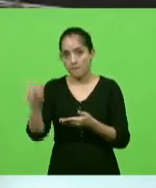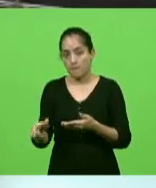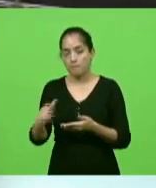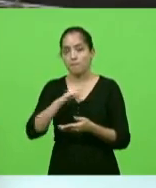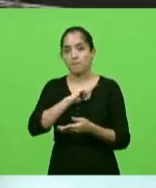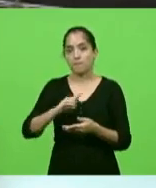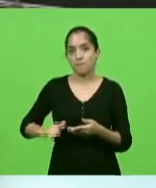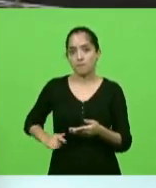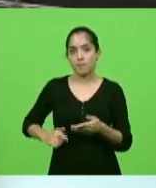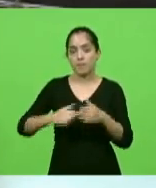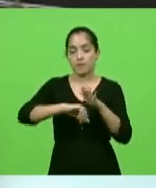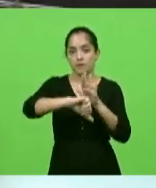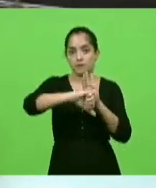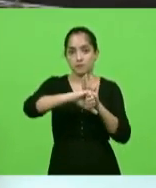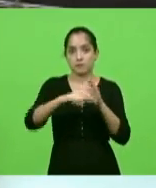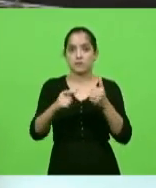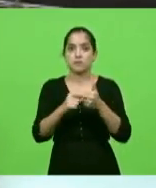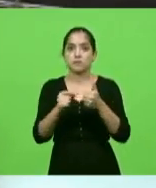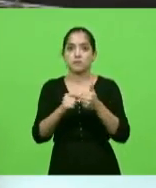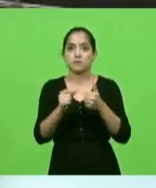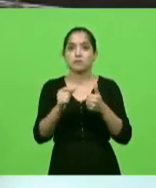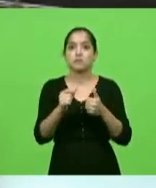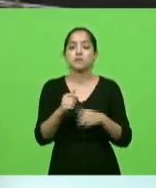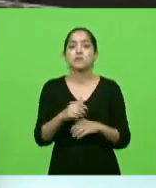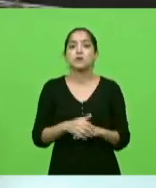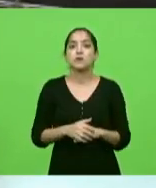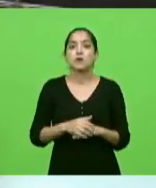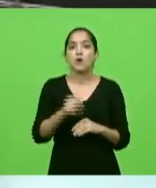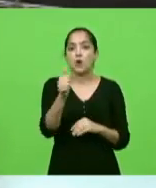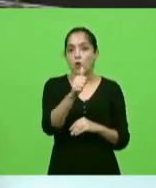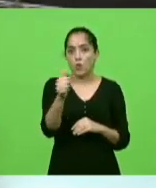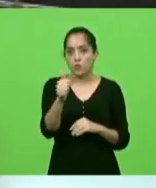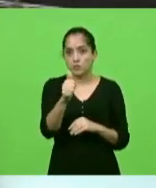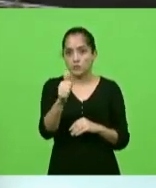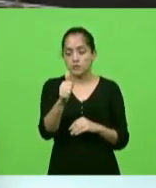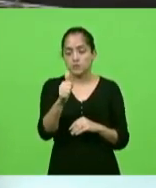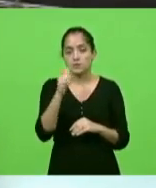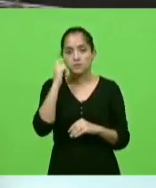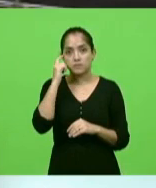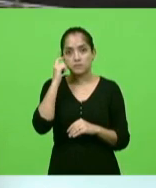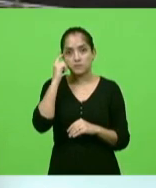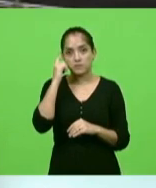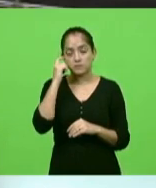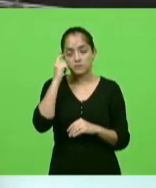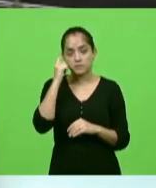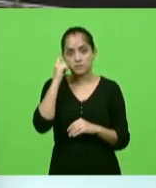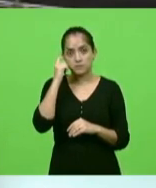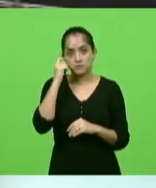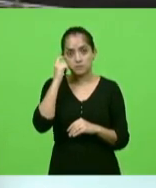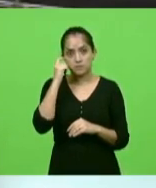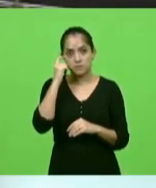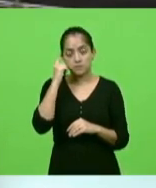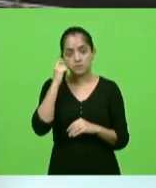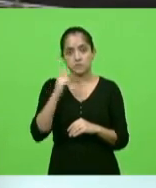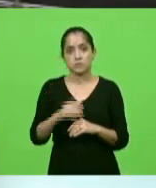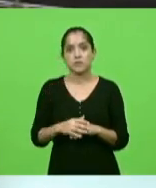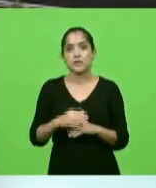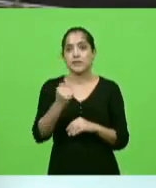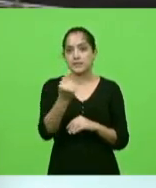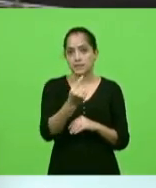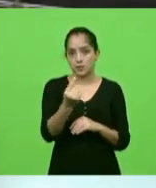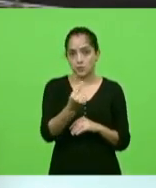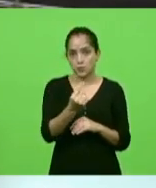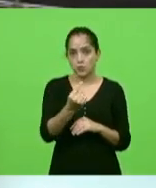Moisés da Silva quanto ao Crime previsto no artigo 1º do artigo 11 É e tem